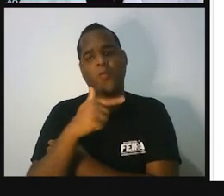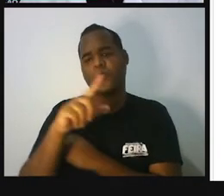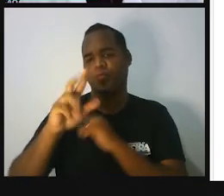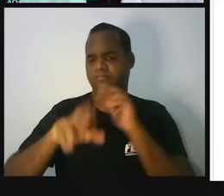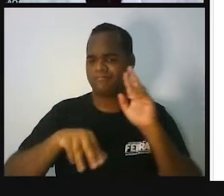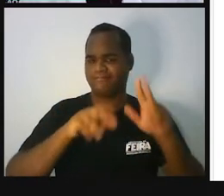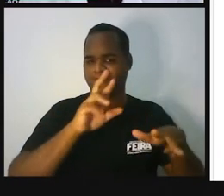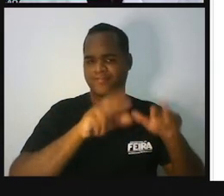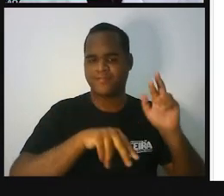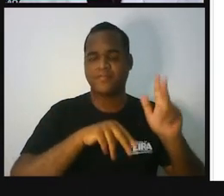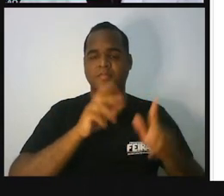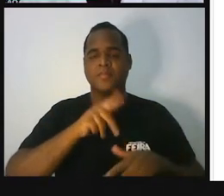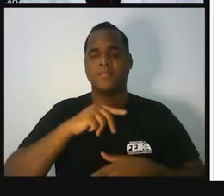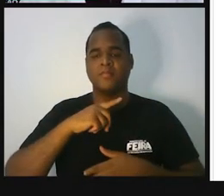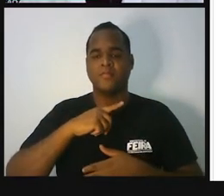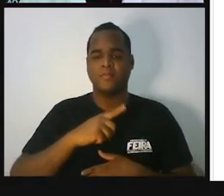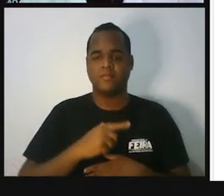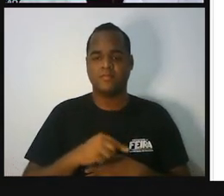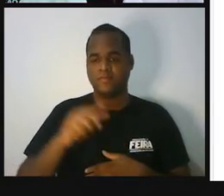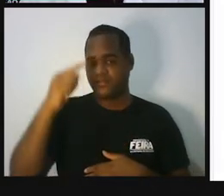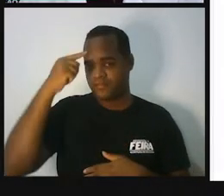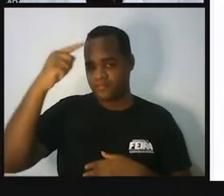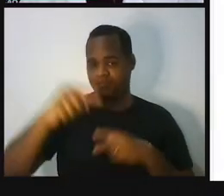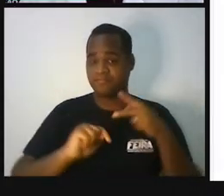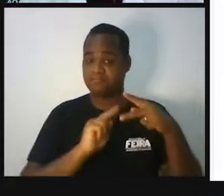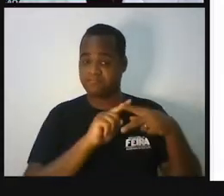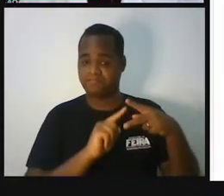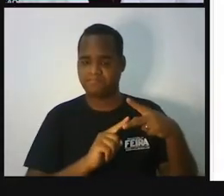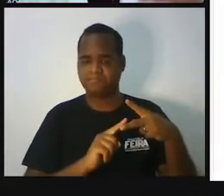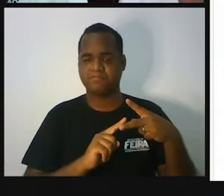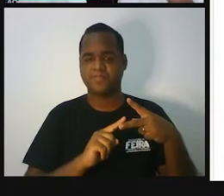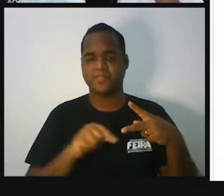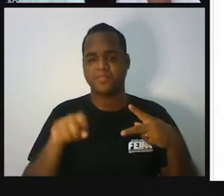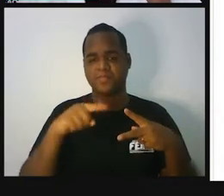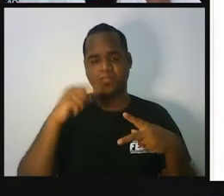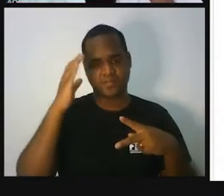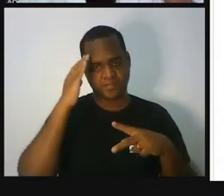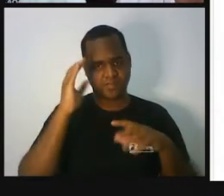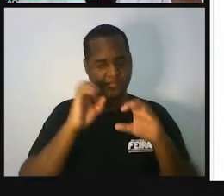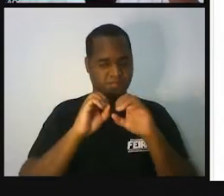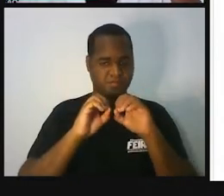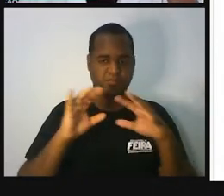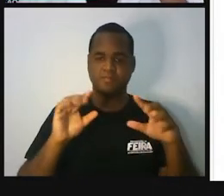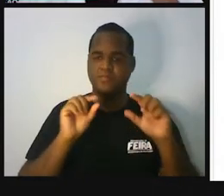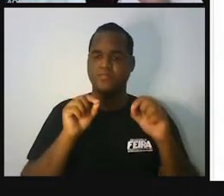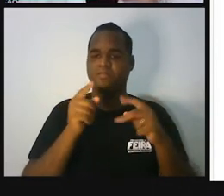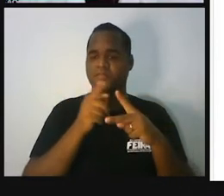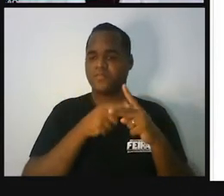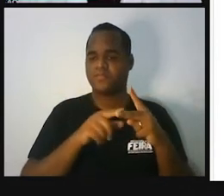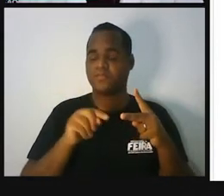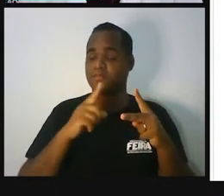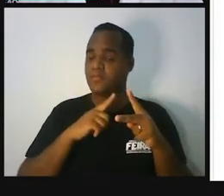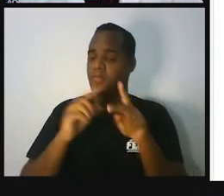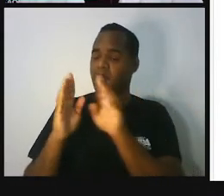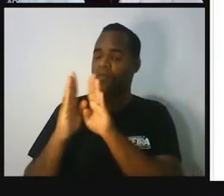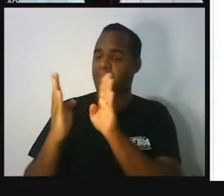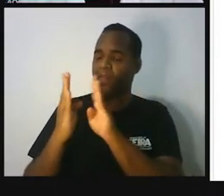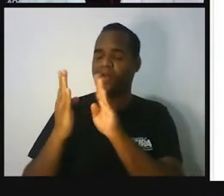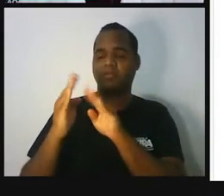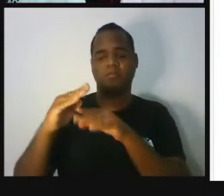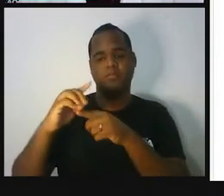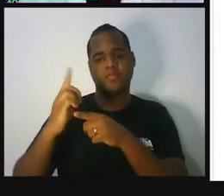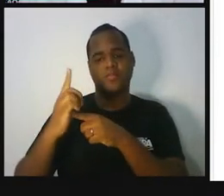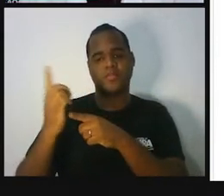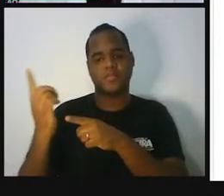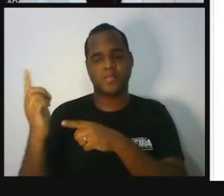ângulo e assim vai Então essas são as duas ideias para a gente entender o que é ângulo abertura inclinação mas